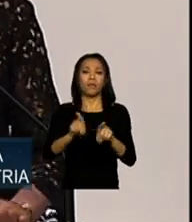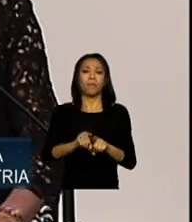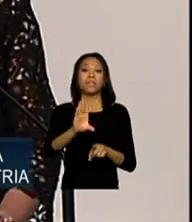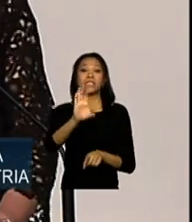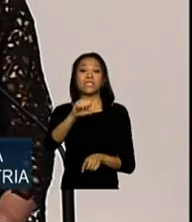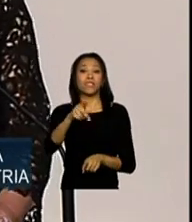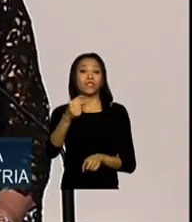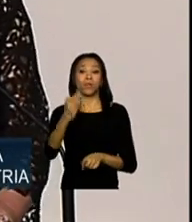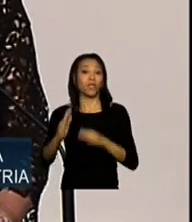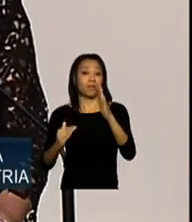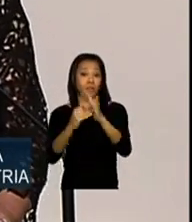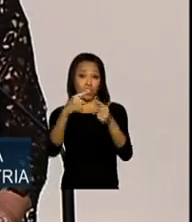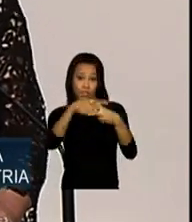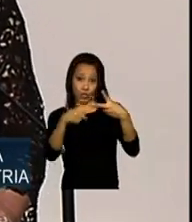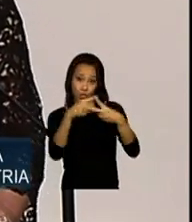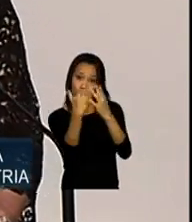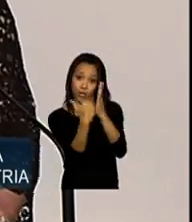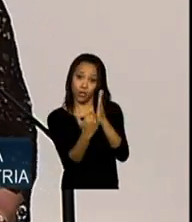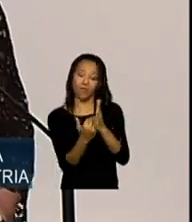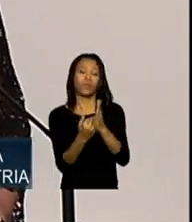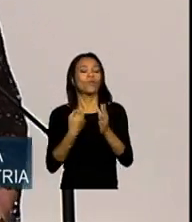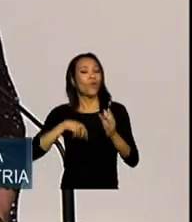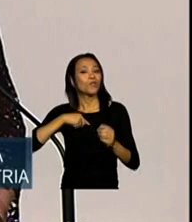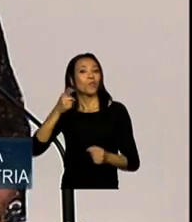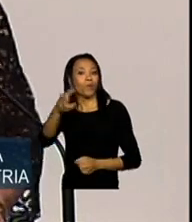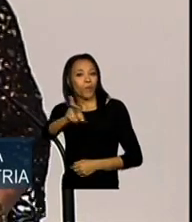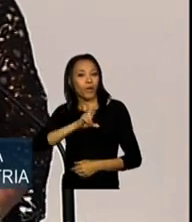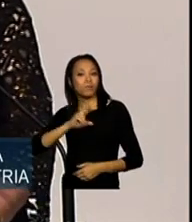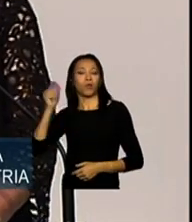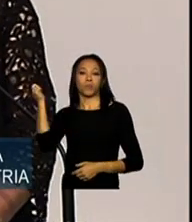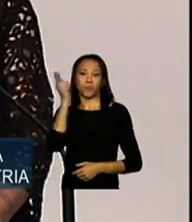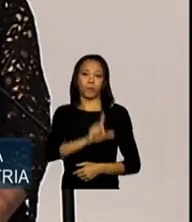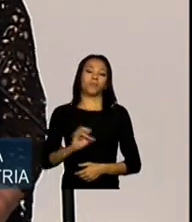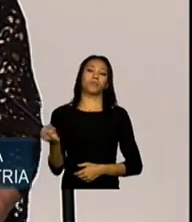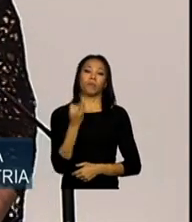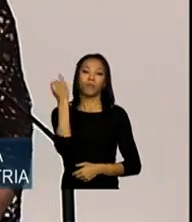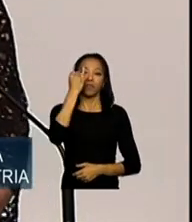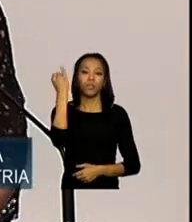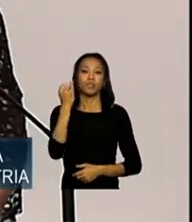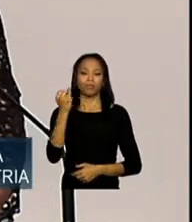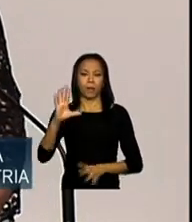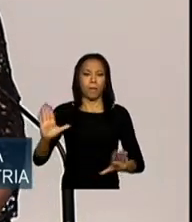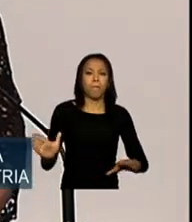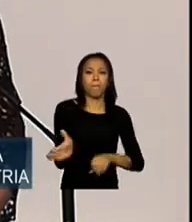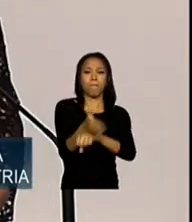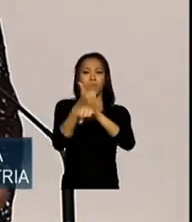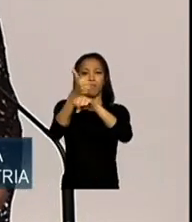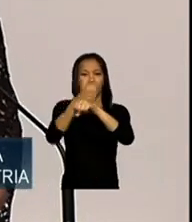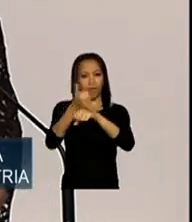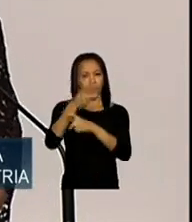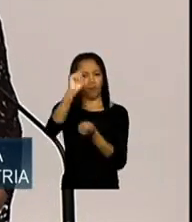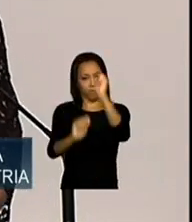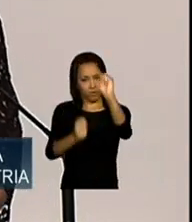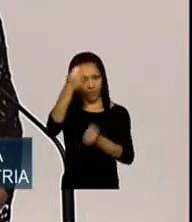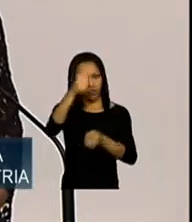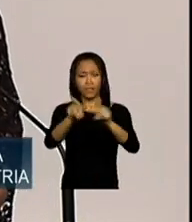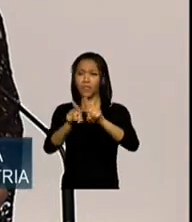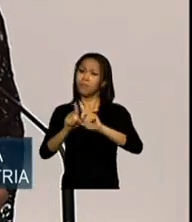alcançando resultados importantes para a competitividade da nossa indústria e para toda a nossa